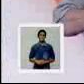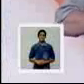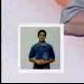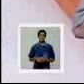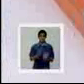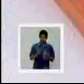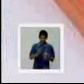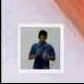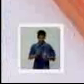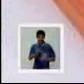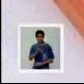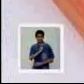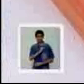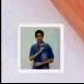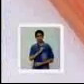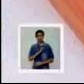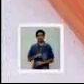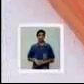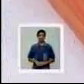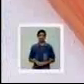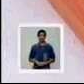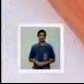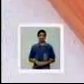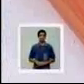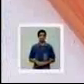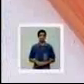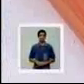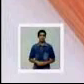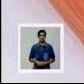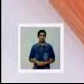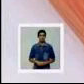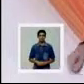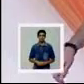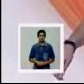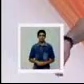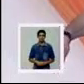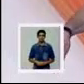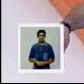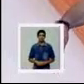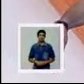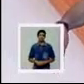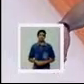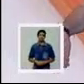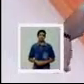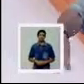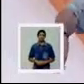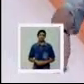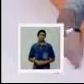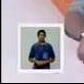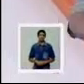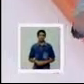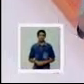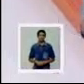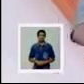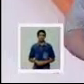Fritado na banha de porco. Na frigideira, ah, que vai jogando assim com a escumadeira, você